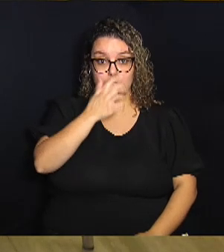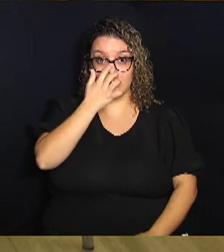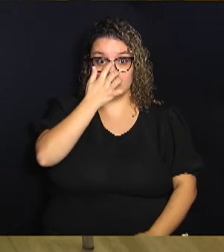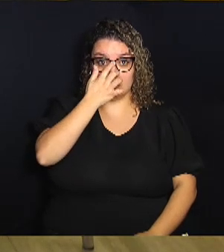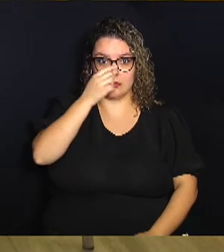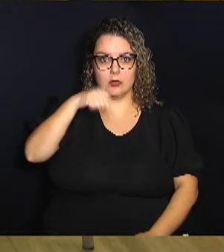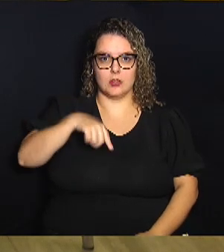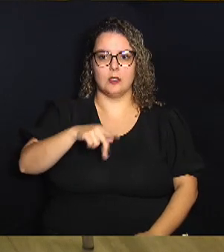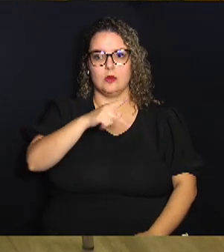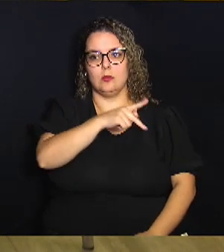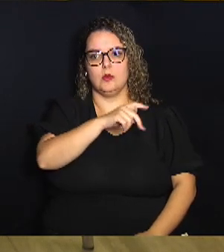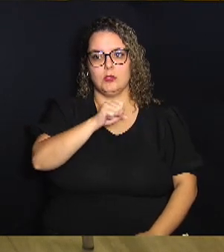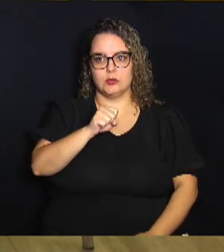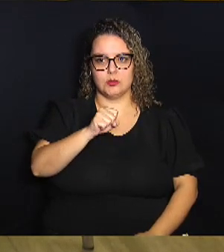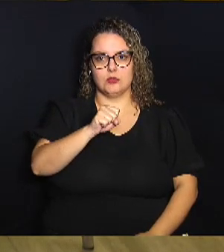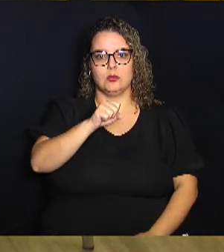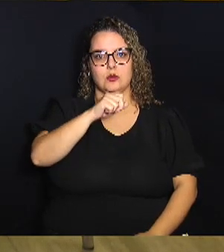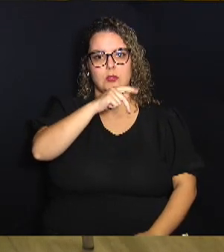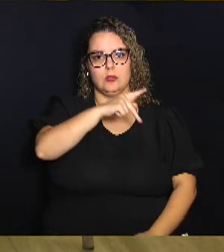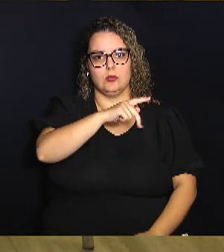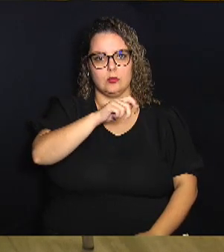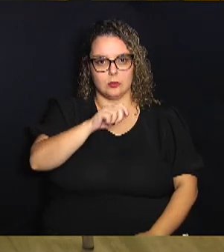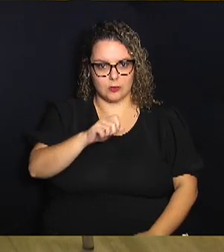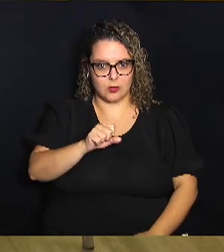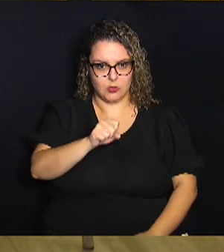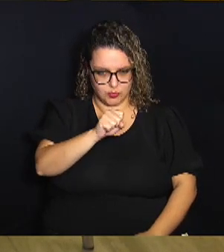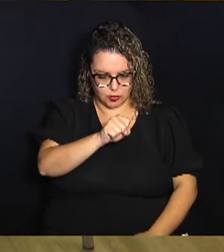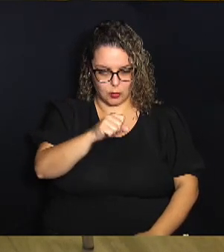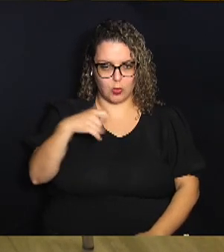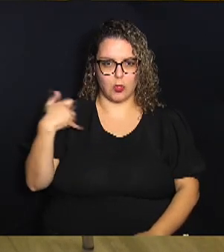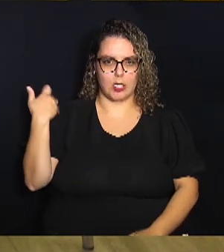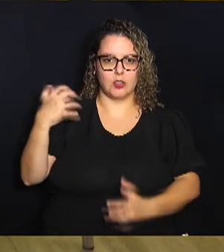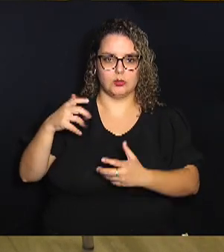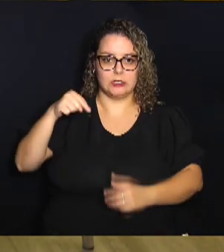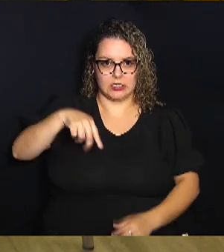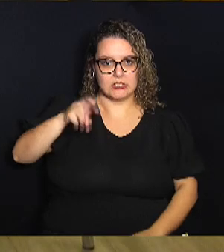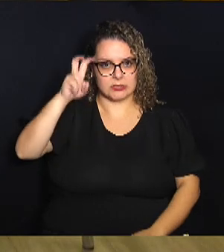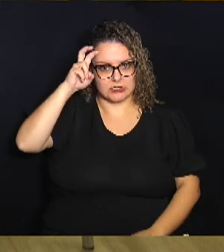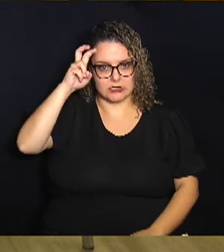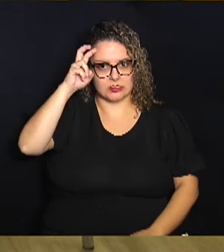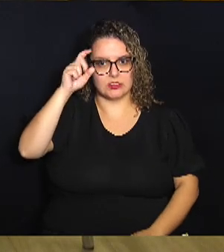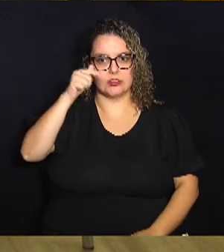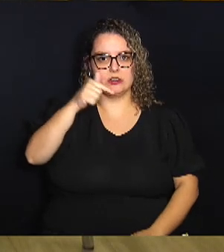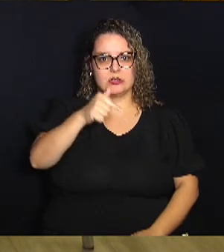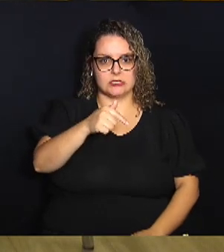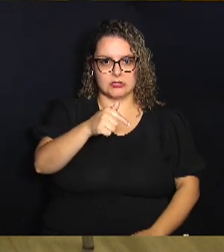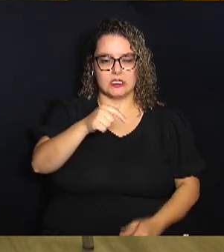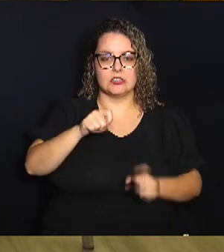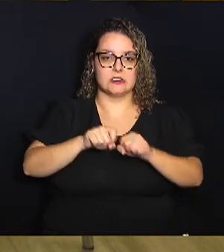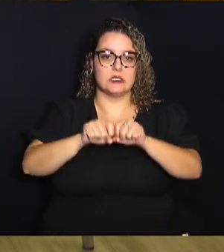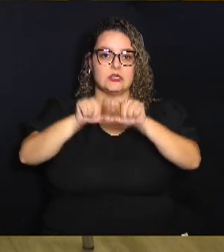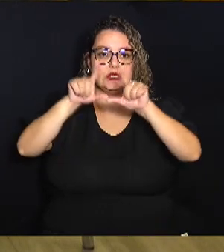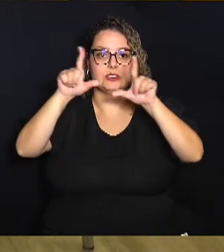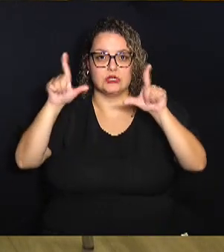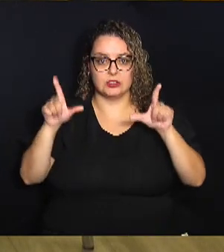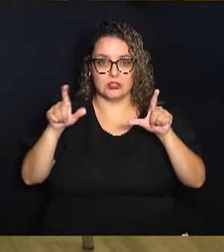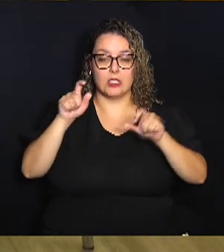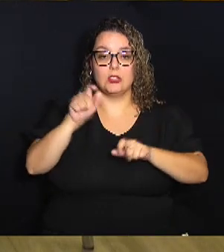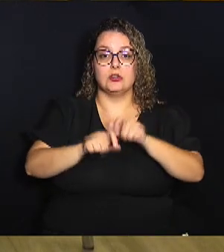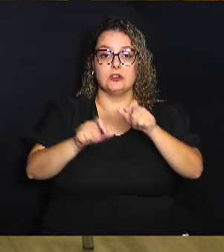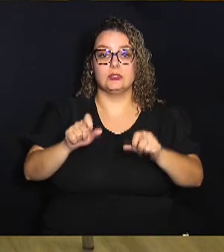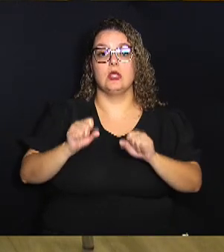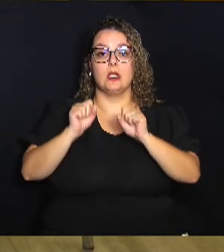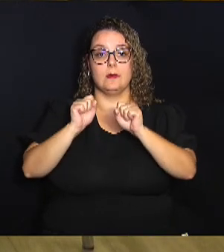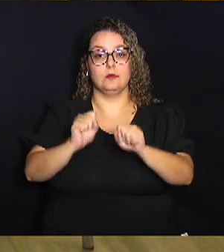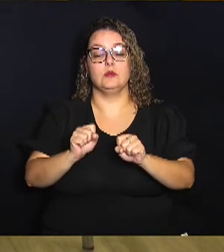aqui o pronto-socorro do Mário Gatti, pronto-socorro adulto, nesta quinta-feira, a partir das 7 horas da manhã, as pessoas vão